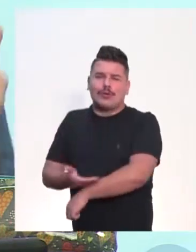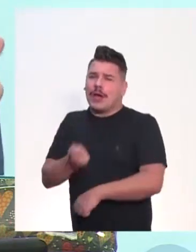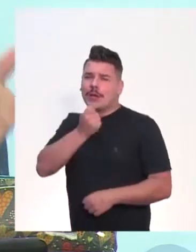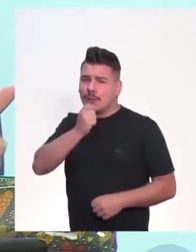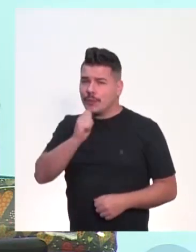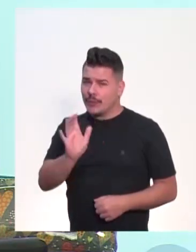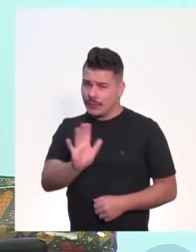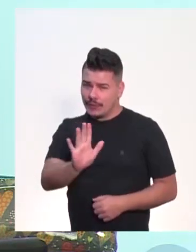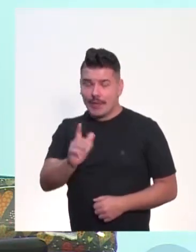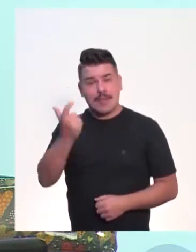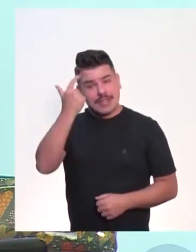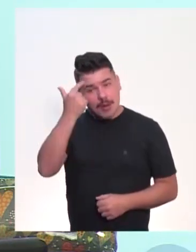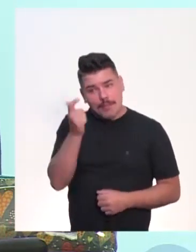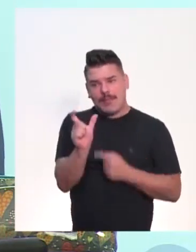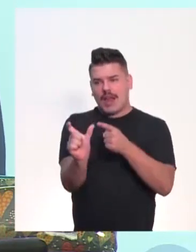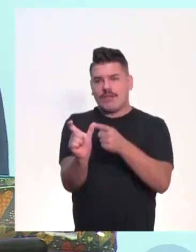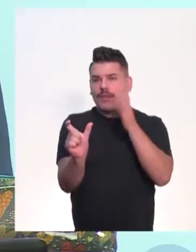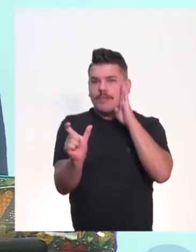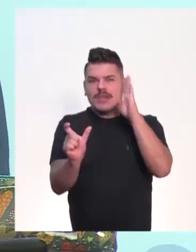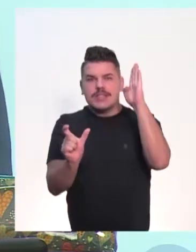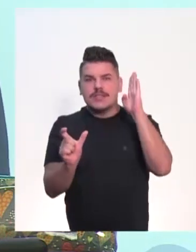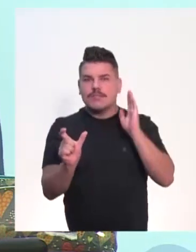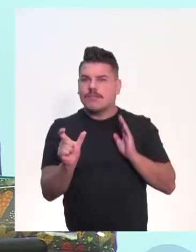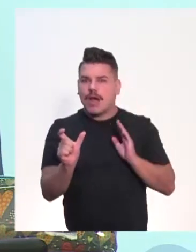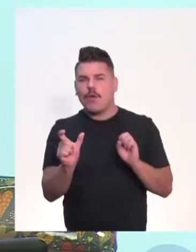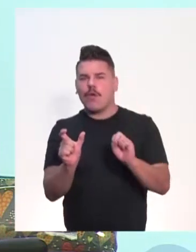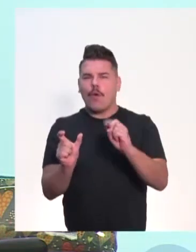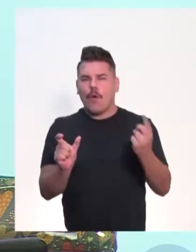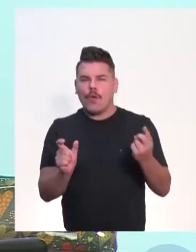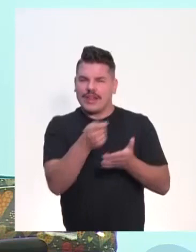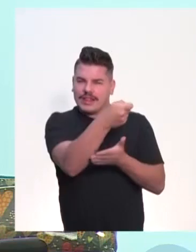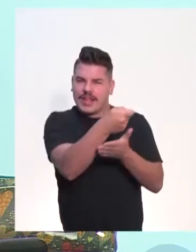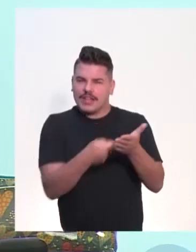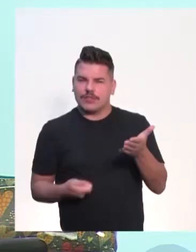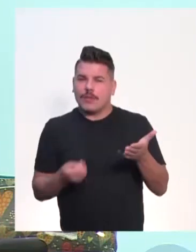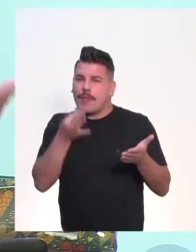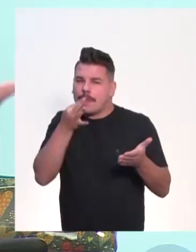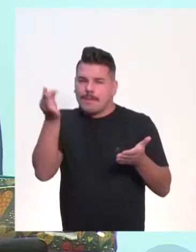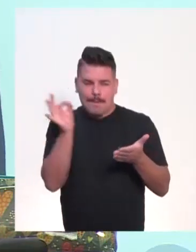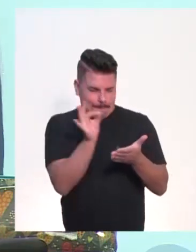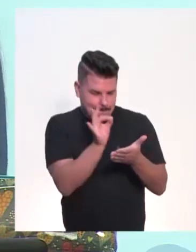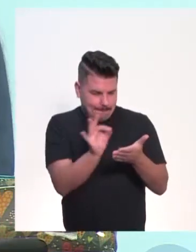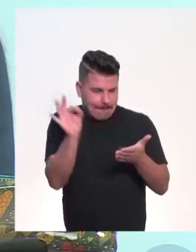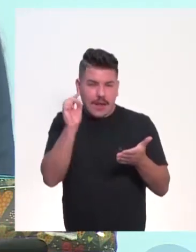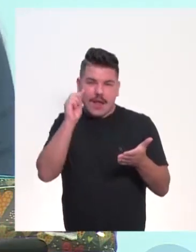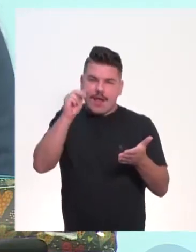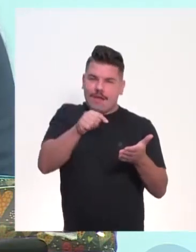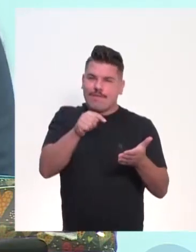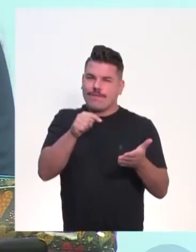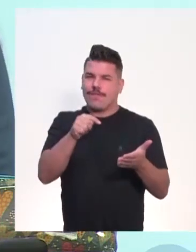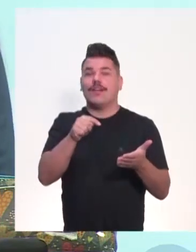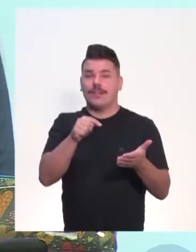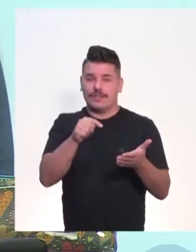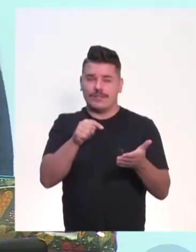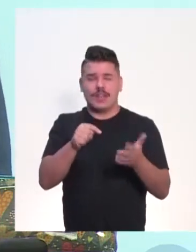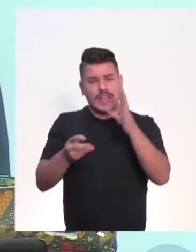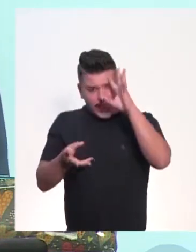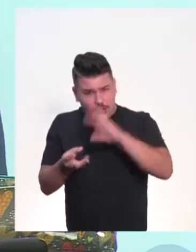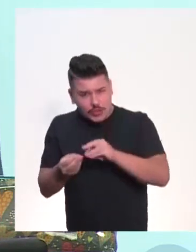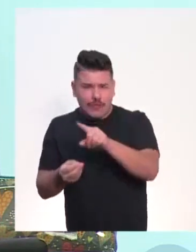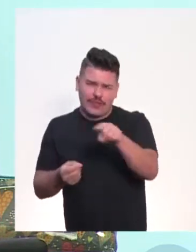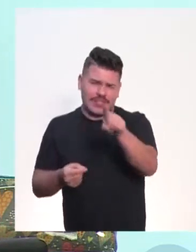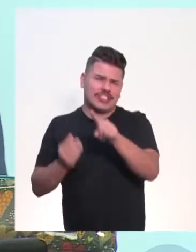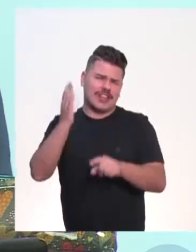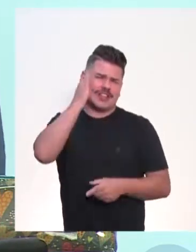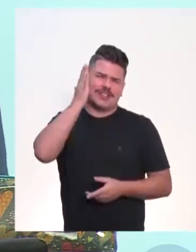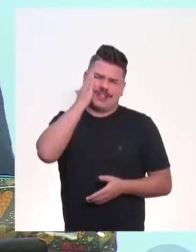em palavras-chave, seja grifar o texto, criar resumo, pelo que eu entendi, a gente já está dominado.